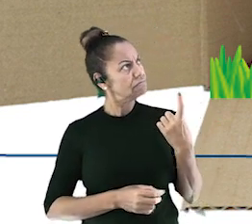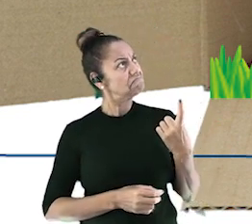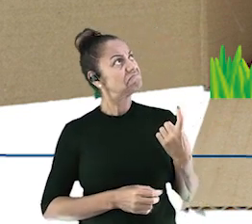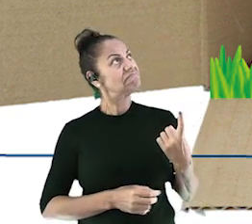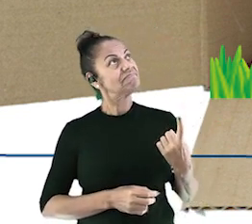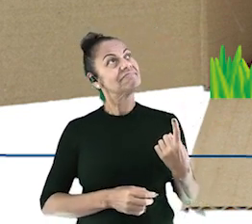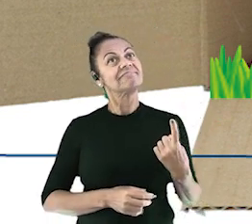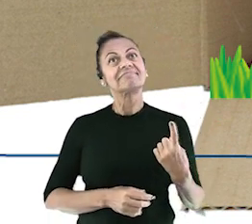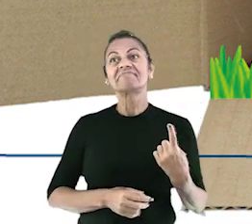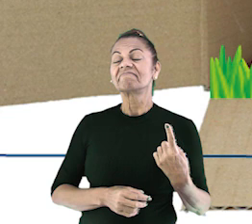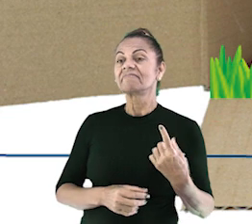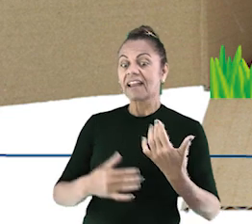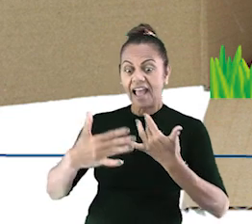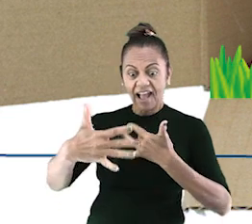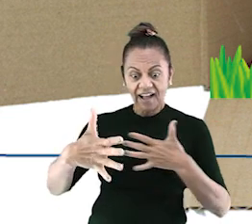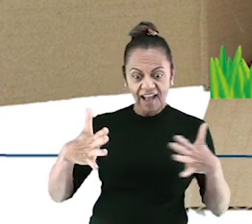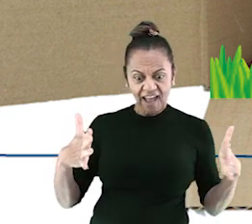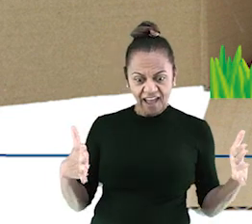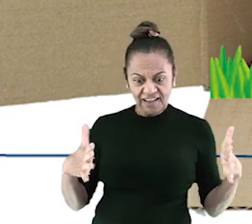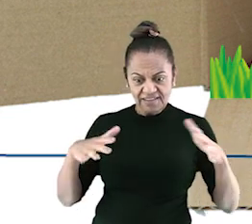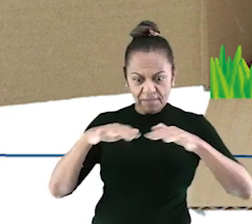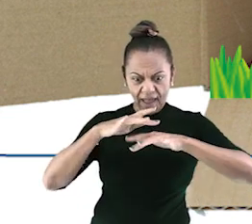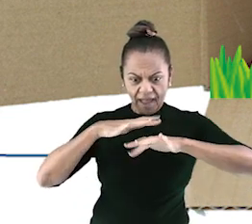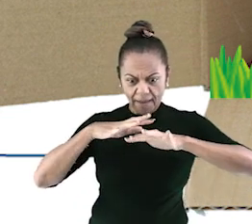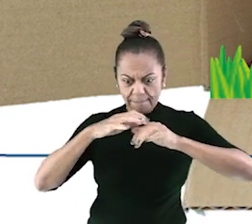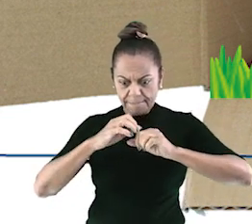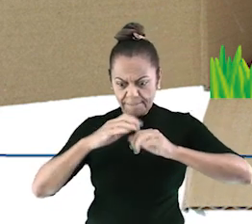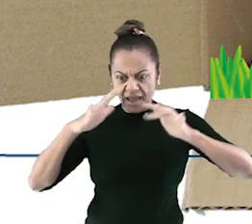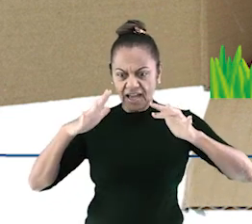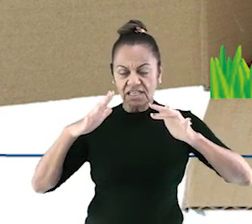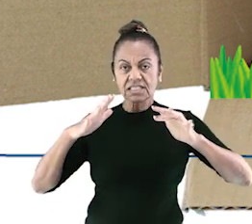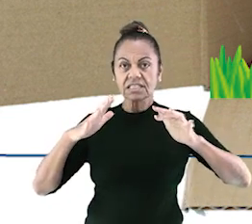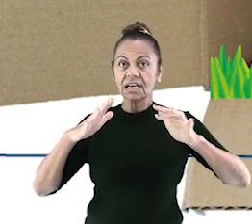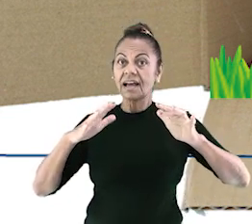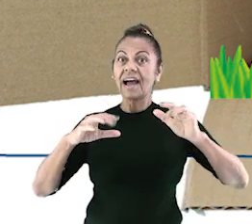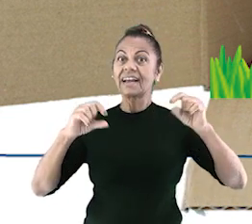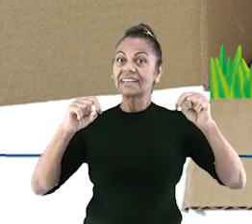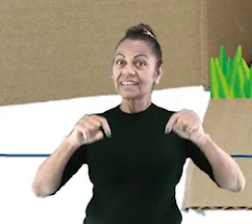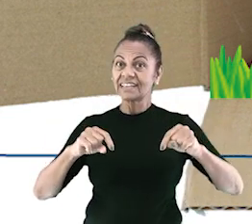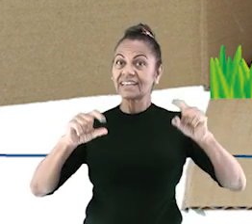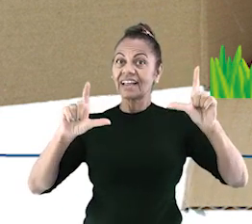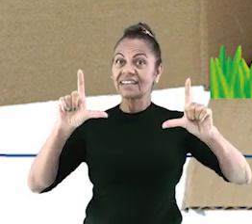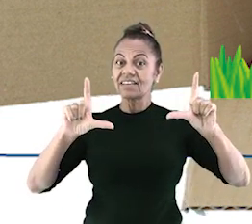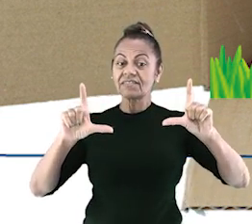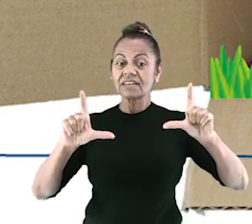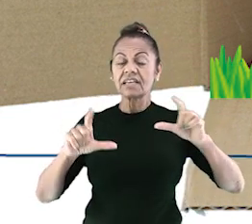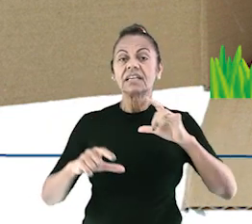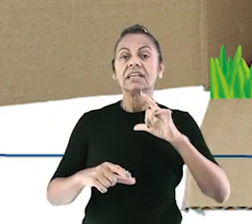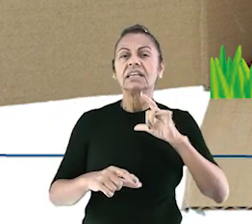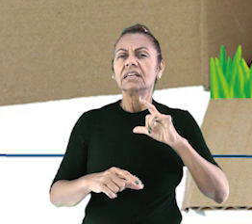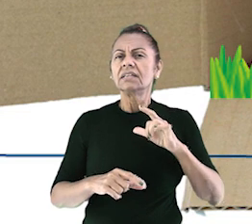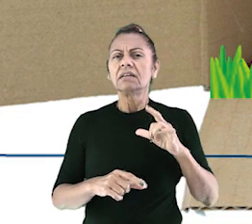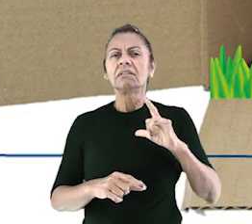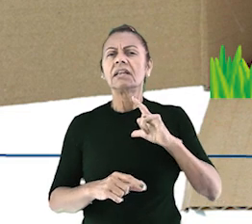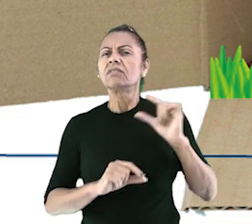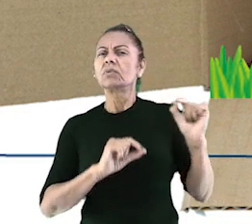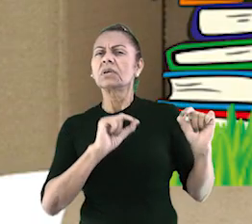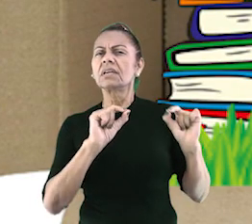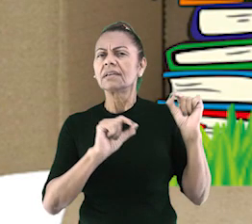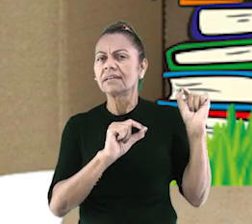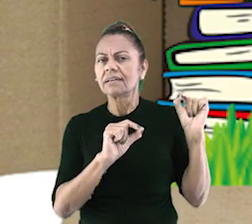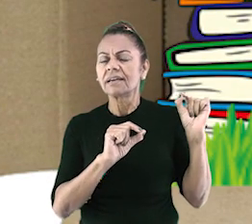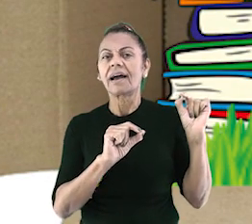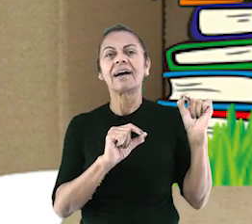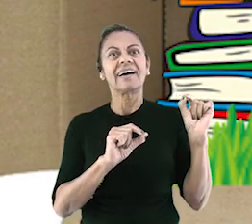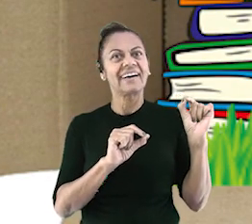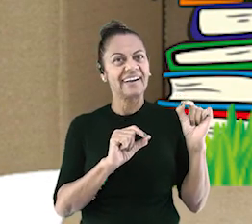interessante! Crianças, na nossa caixa mágica do Tudo TV de hoje, Teve. Olha só o que, que teve.